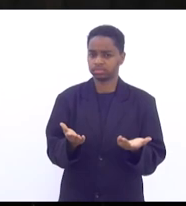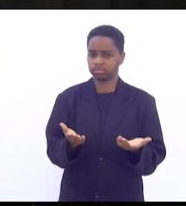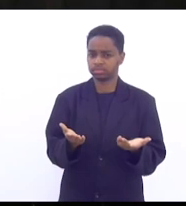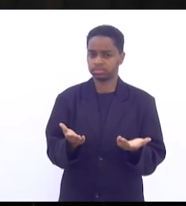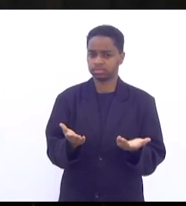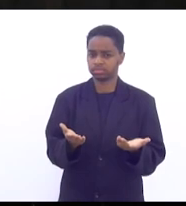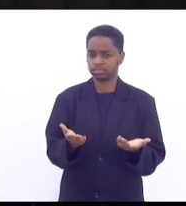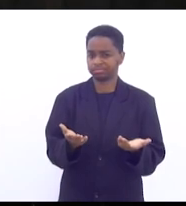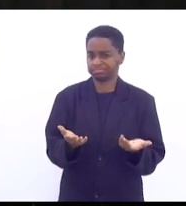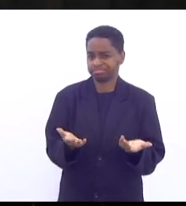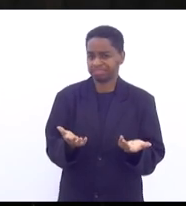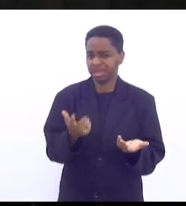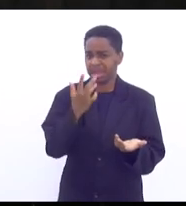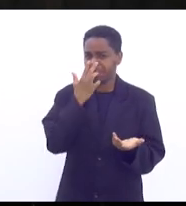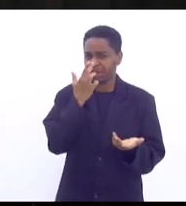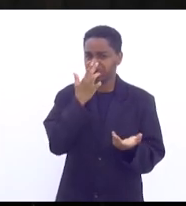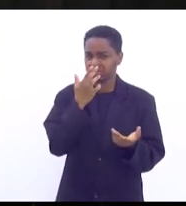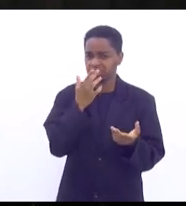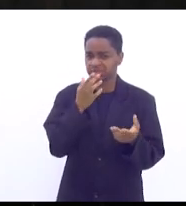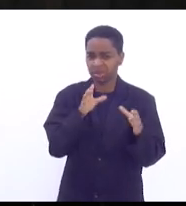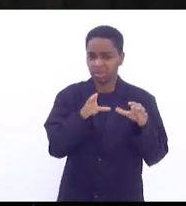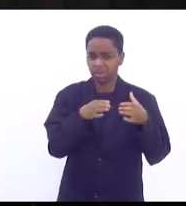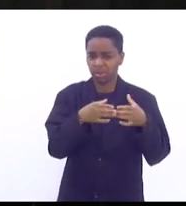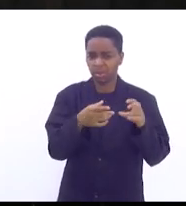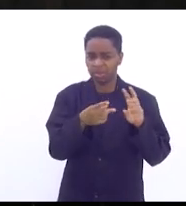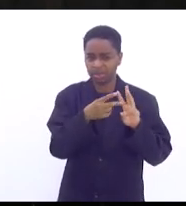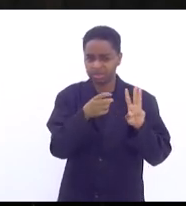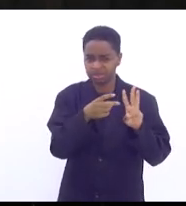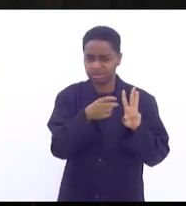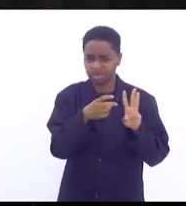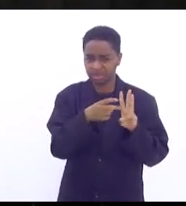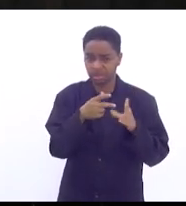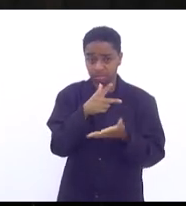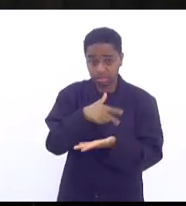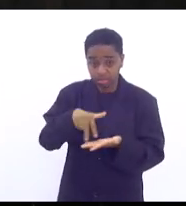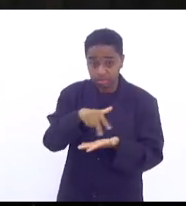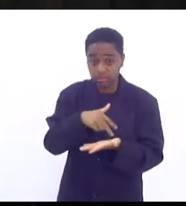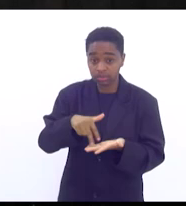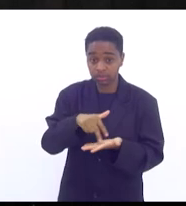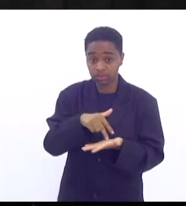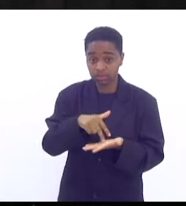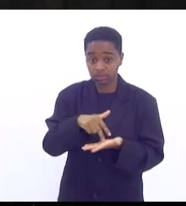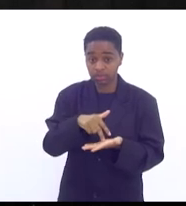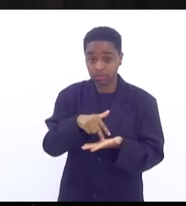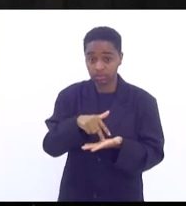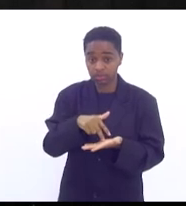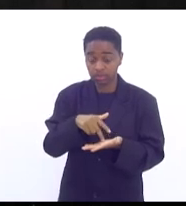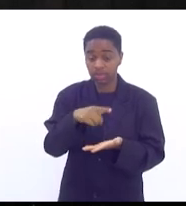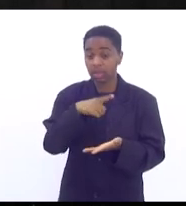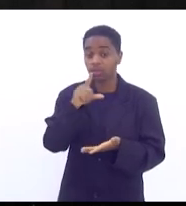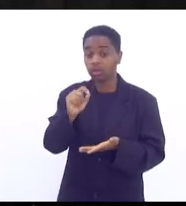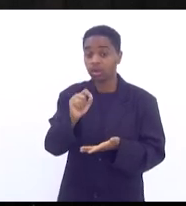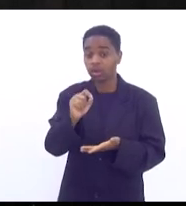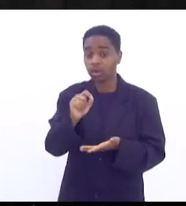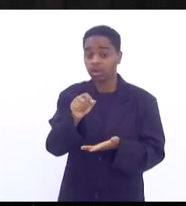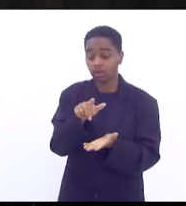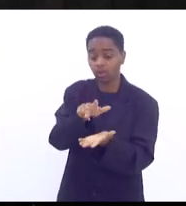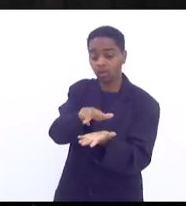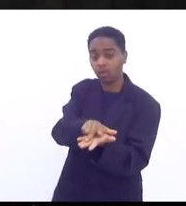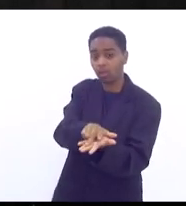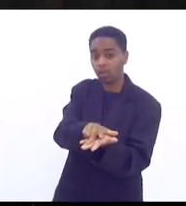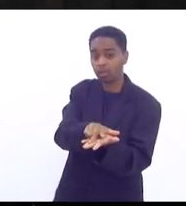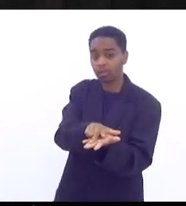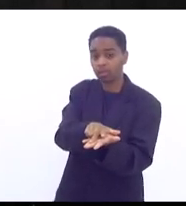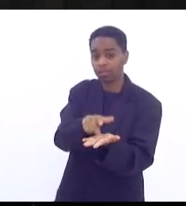Sabe, tipo tribo indígena? Dançando em volta de quê? De um corpo. De